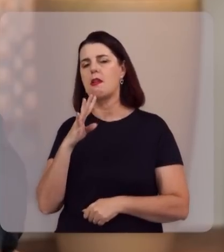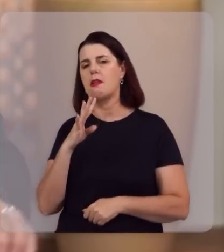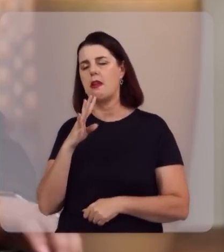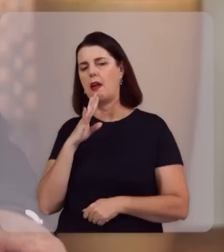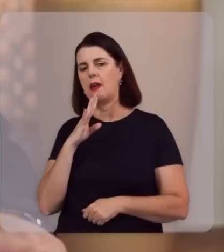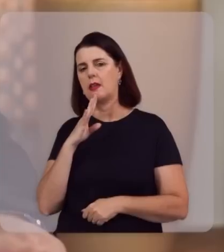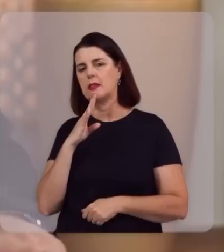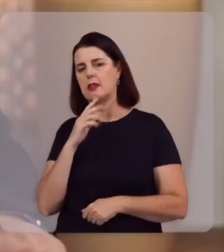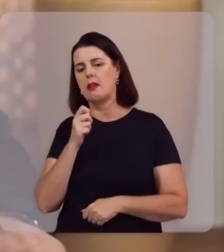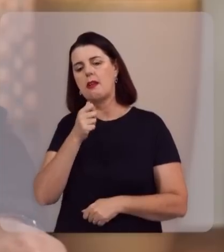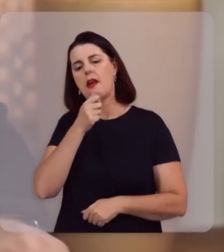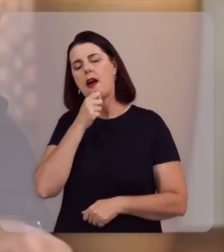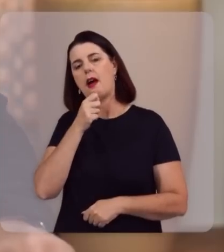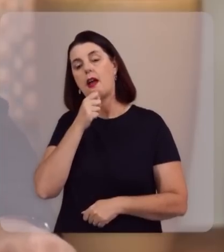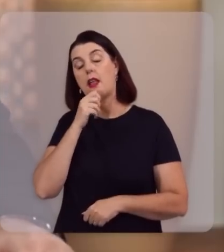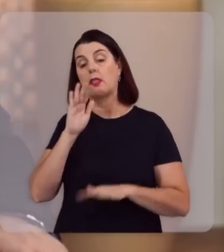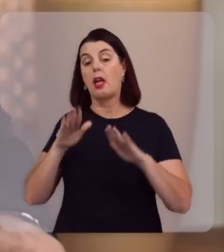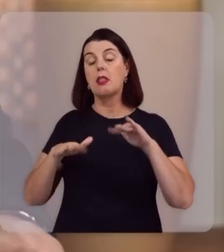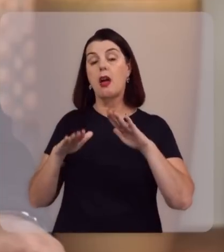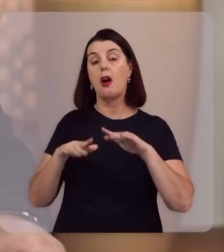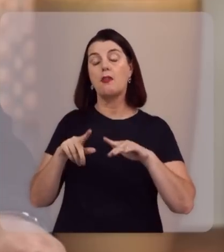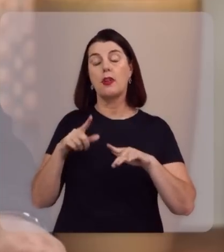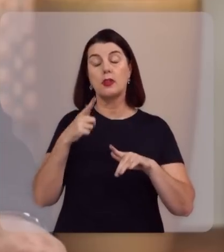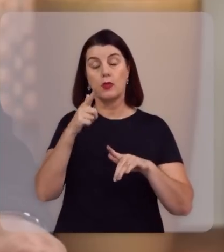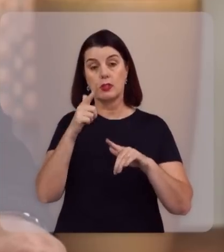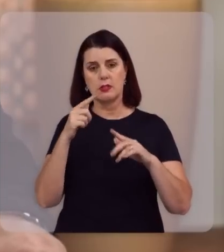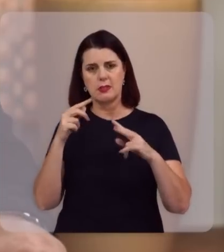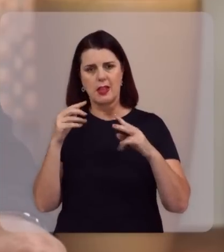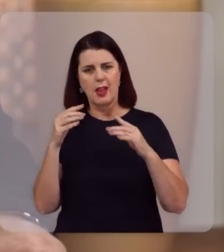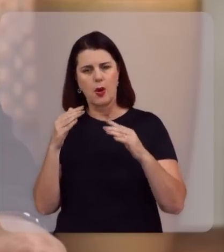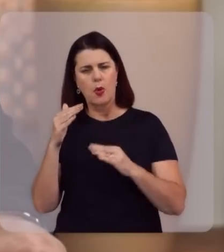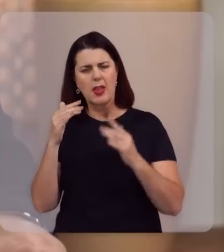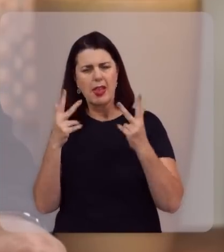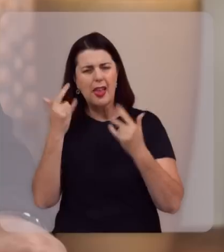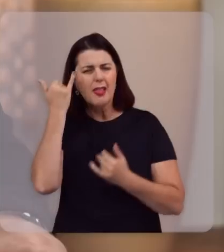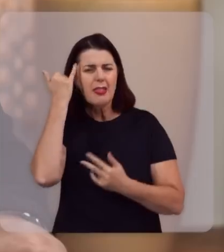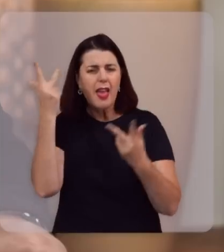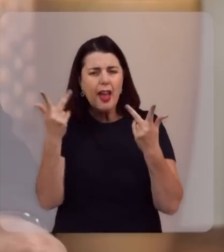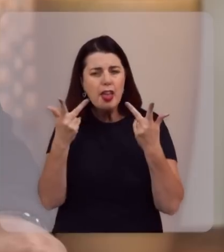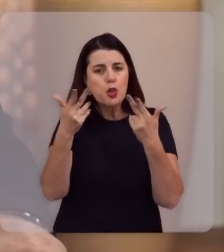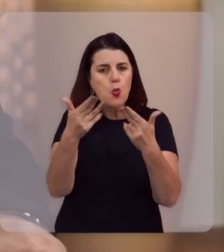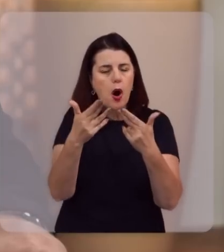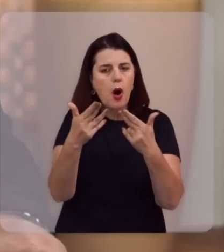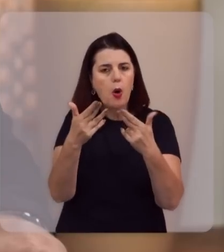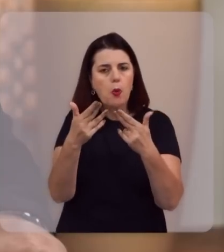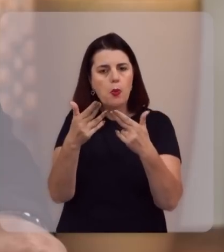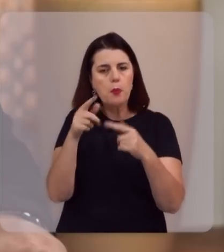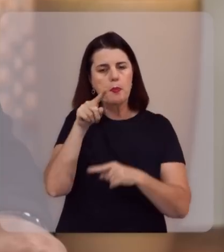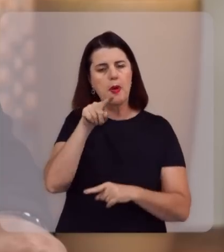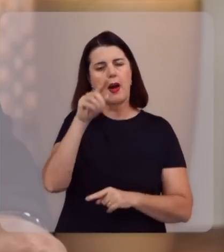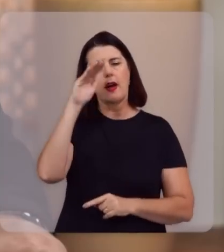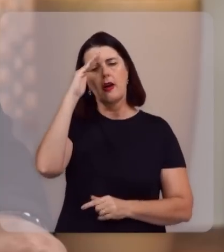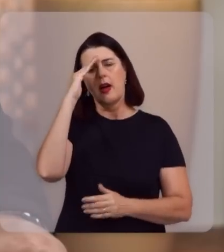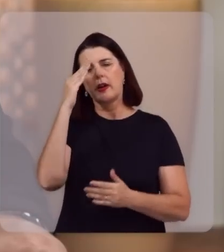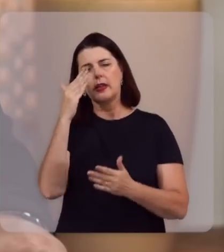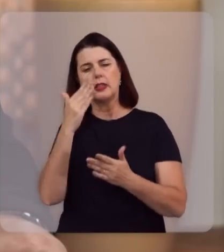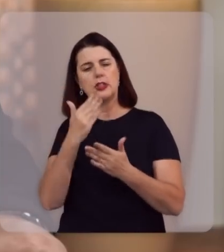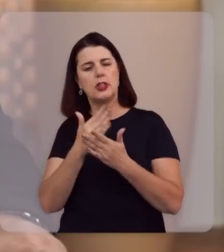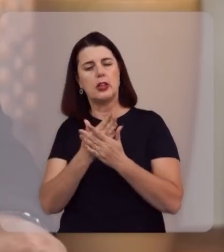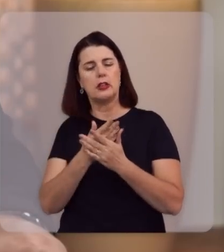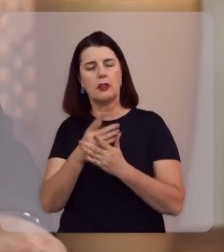reconheça que ainda que talvez você não tenha o mesmo ponto de vista que seus irmãos, mas se você acredita